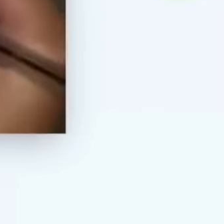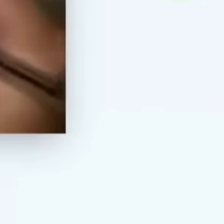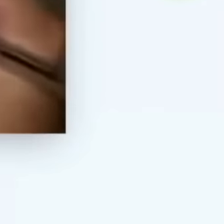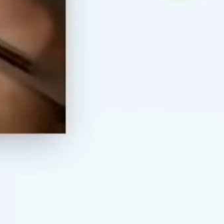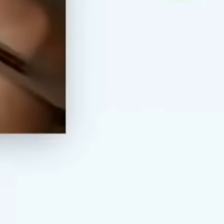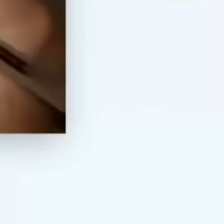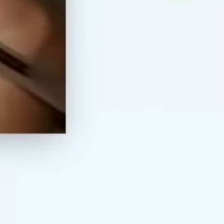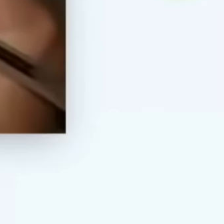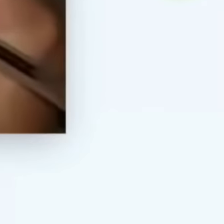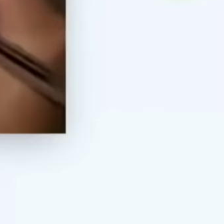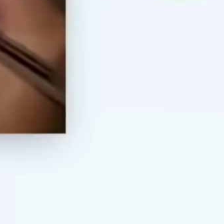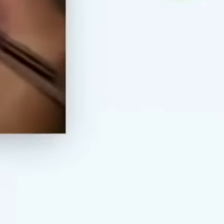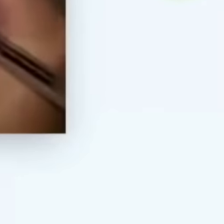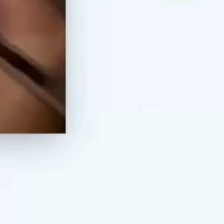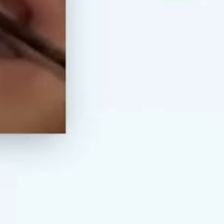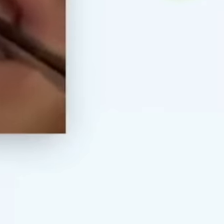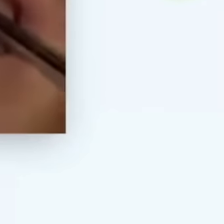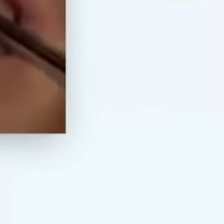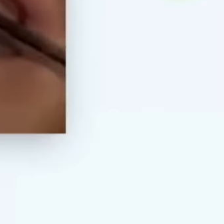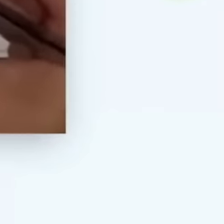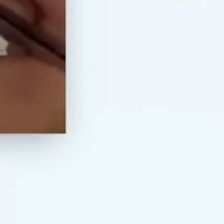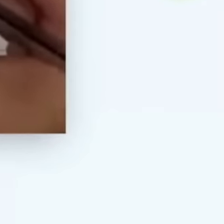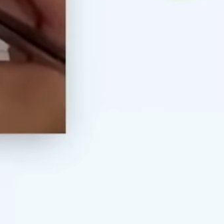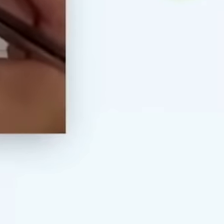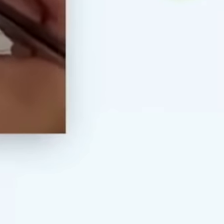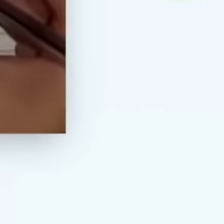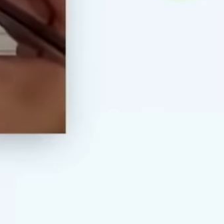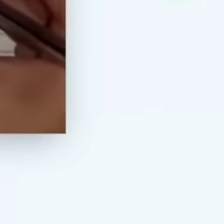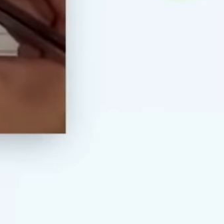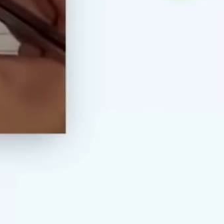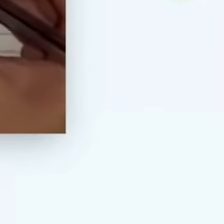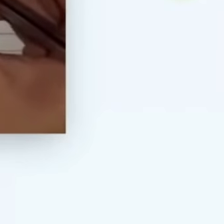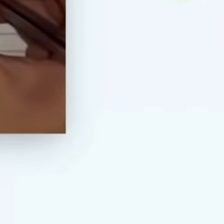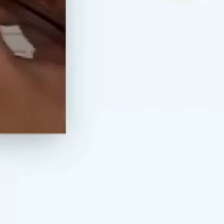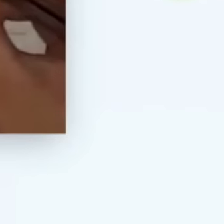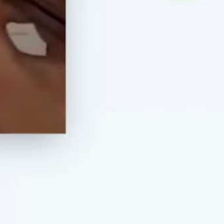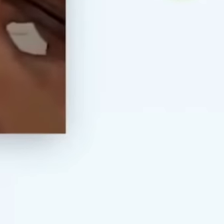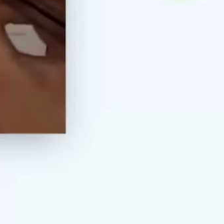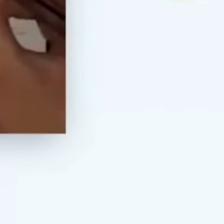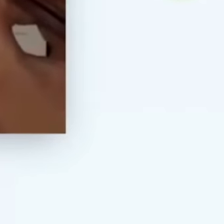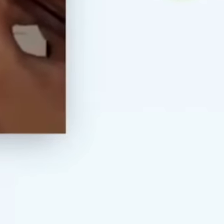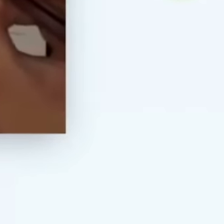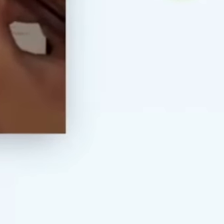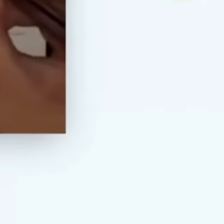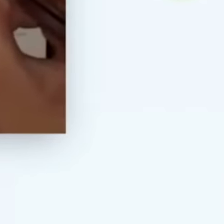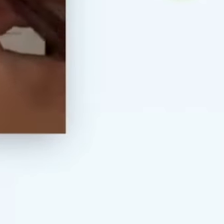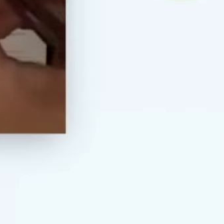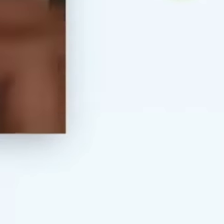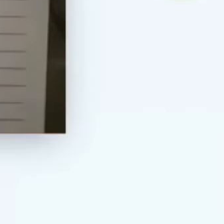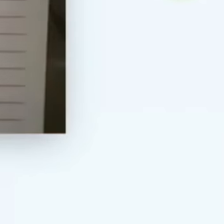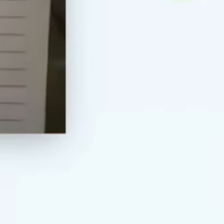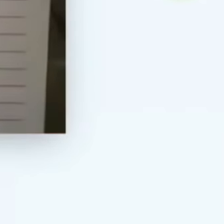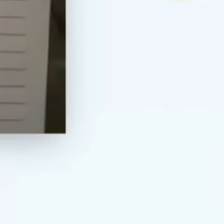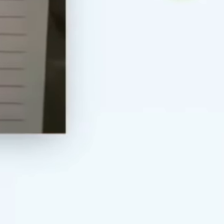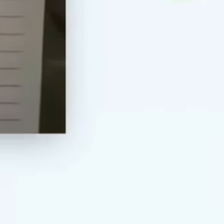a ris Six Years on